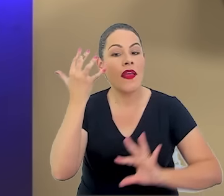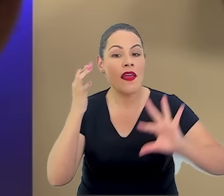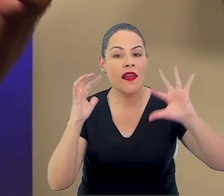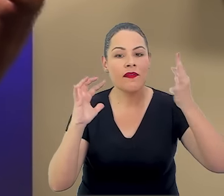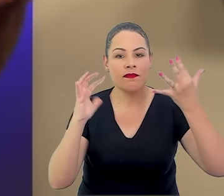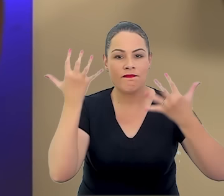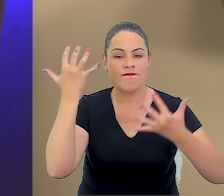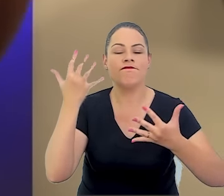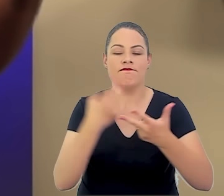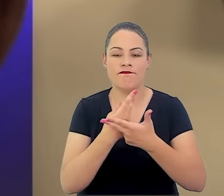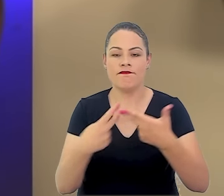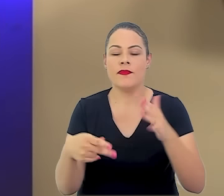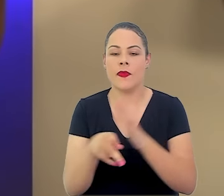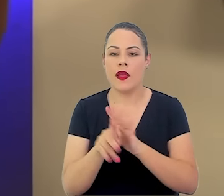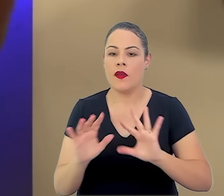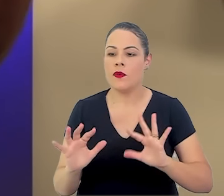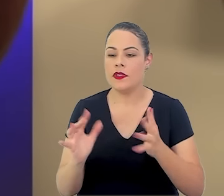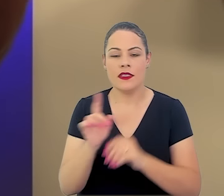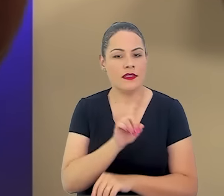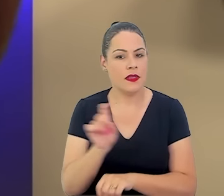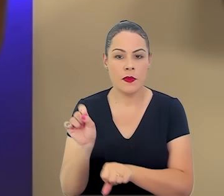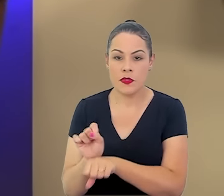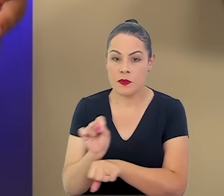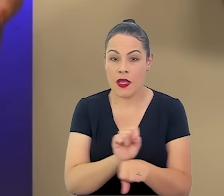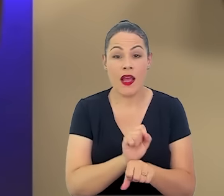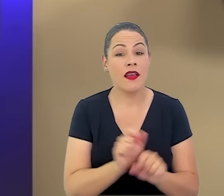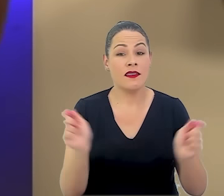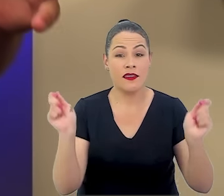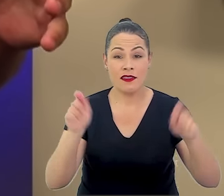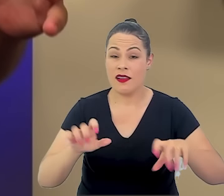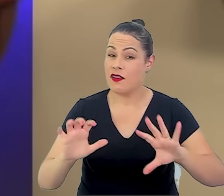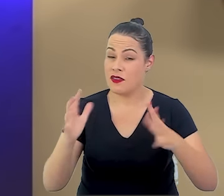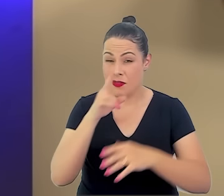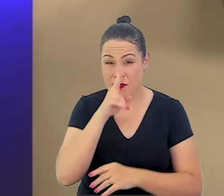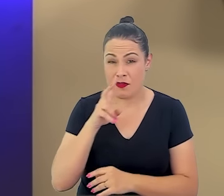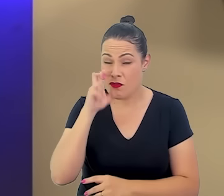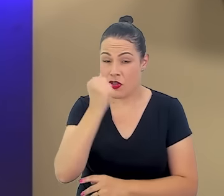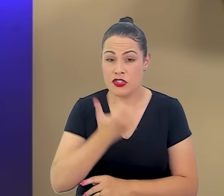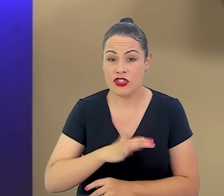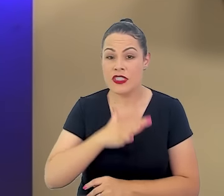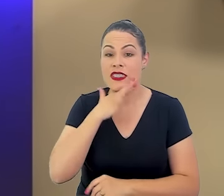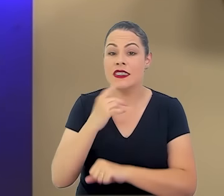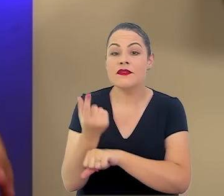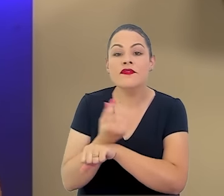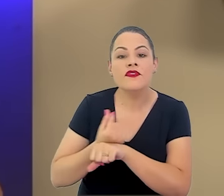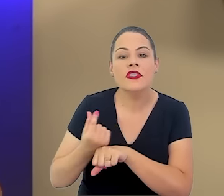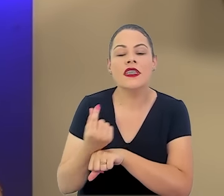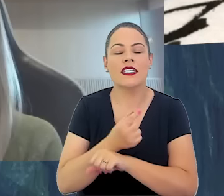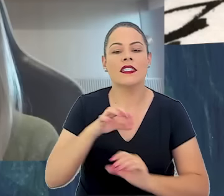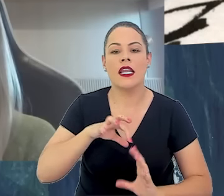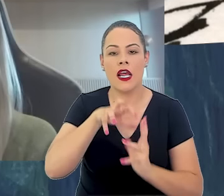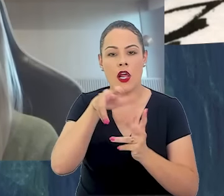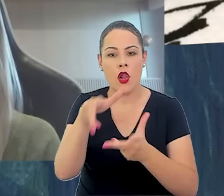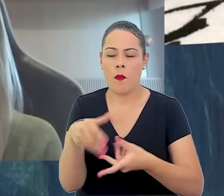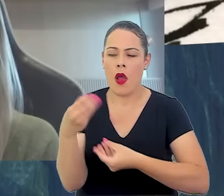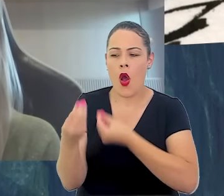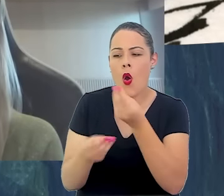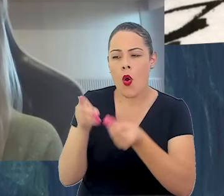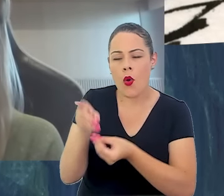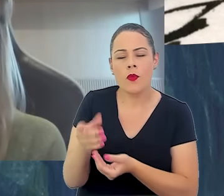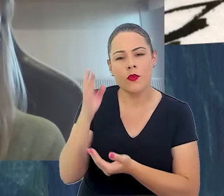eventos climáticos não esperados que podem causar grandes crises financeiras globais. Como o